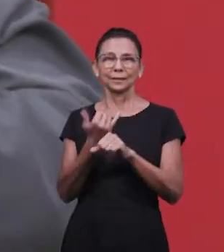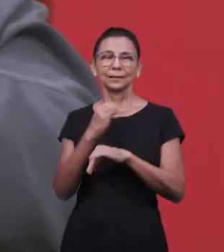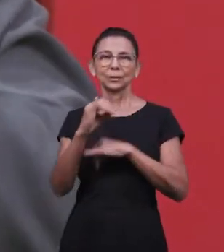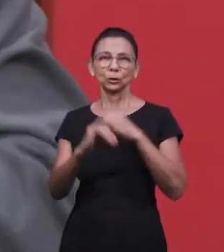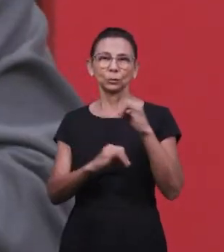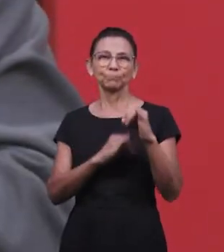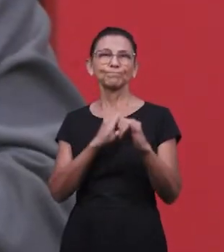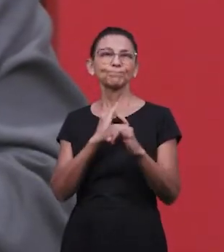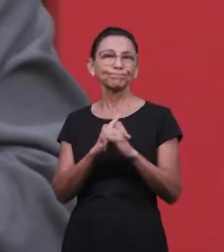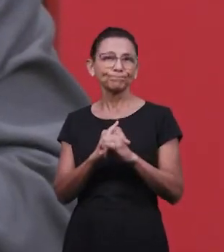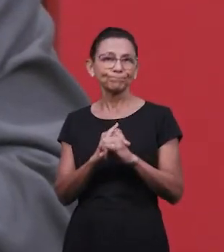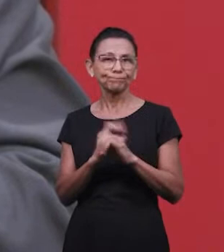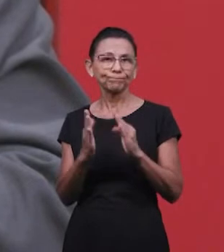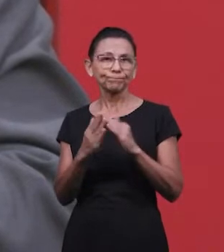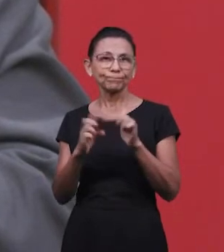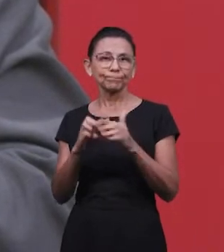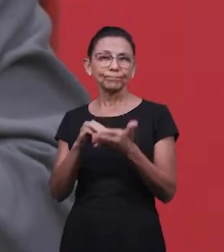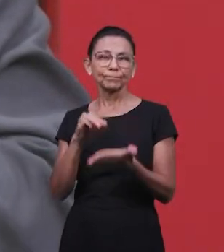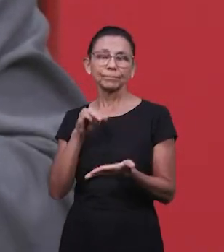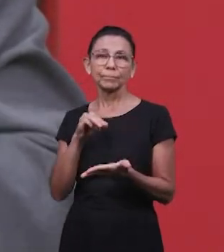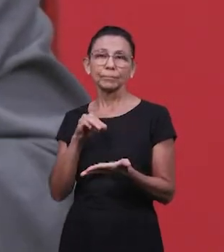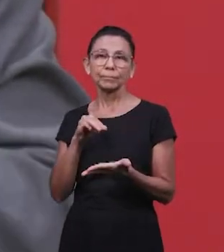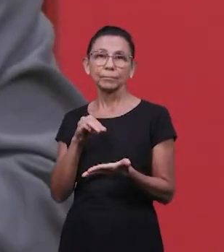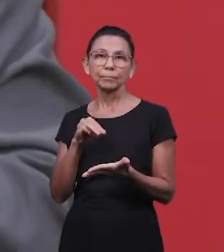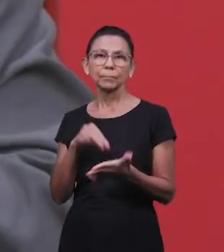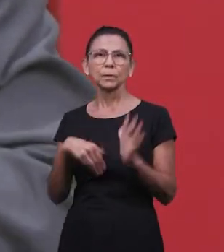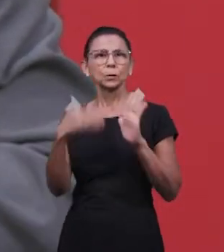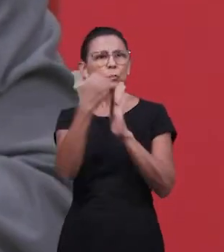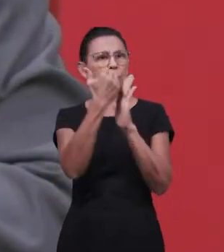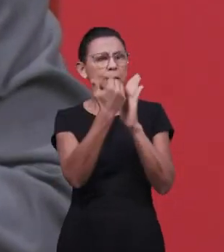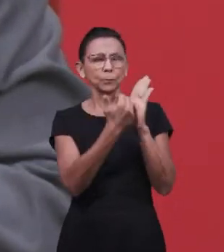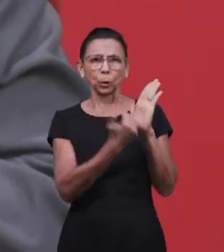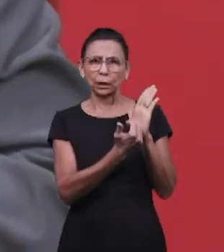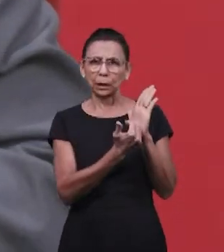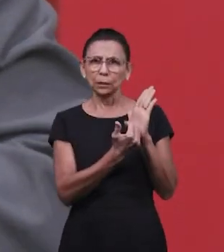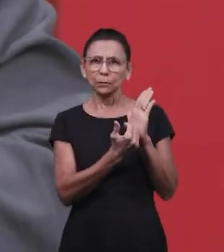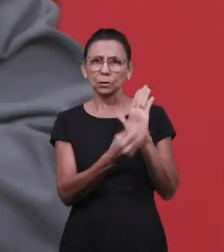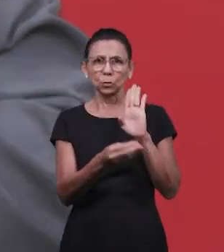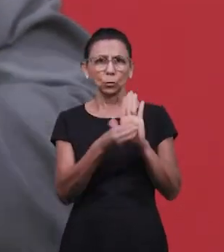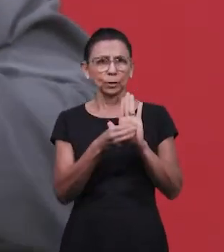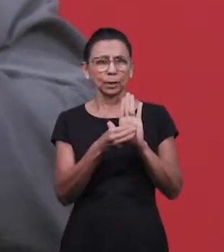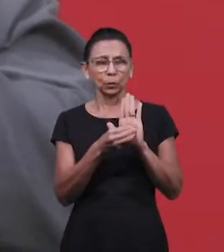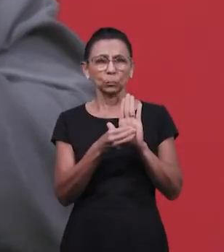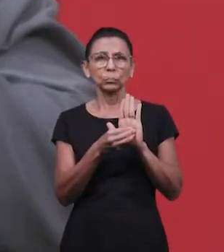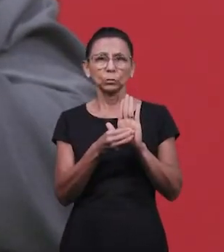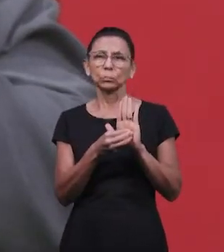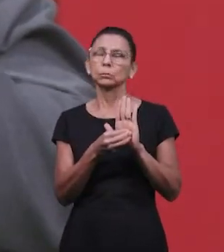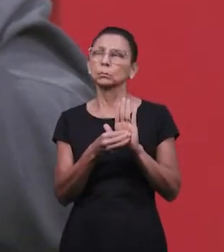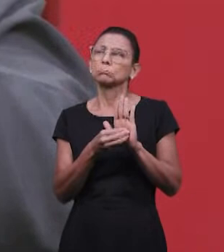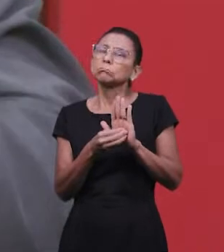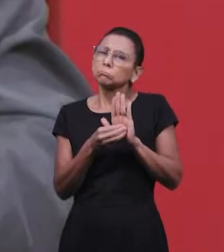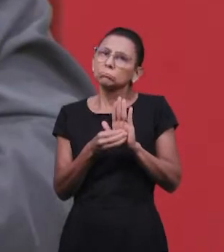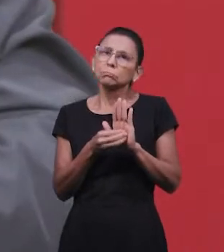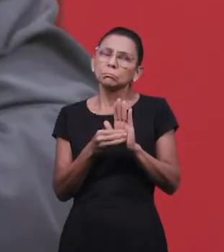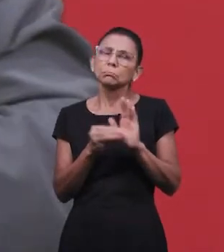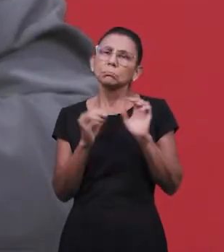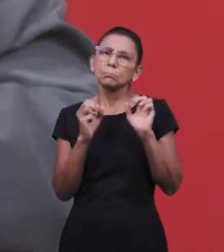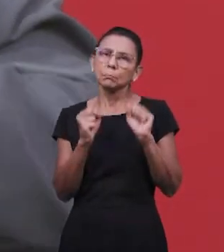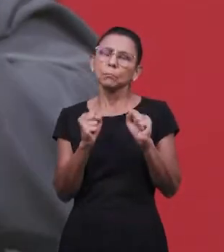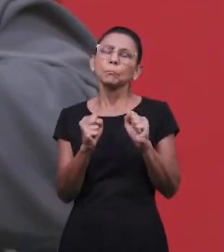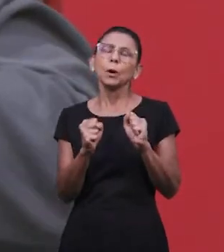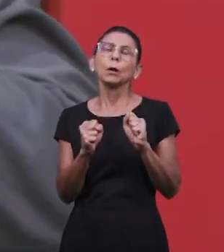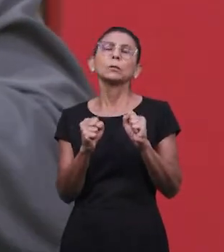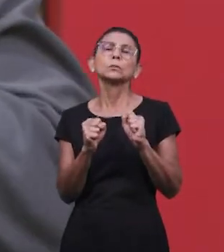e esses conteúdos que nós produzimos, todos eles podem ser utilizados, claro, como forma de